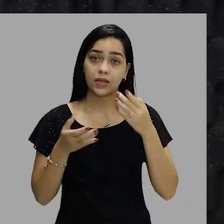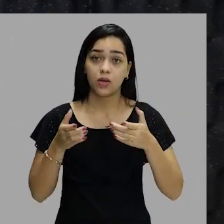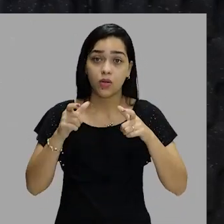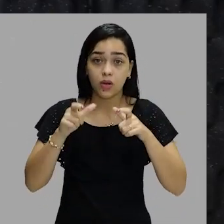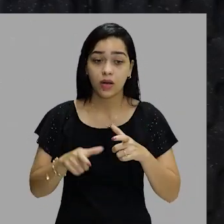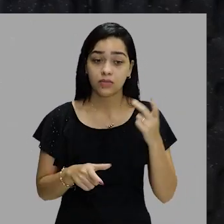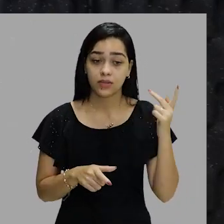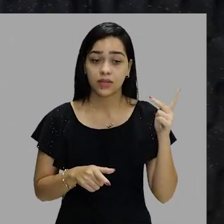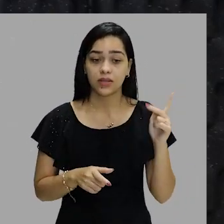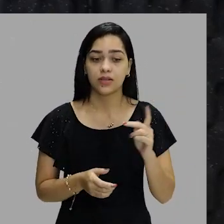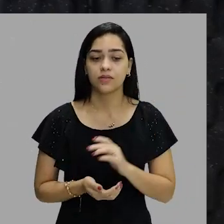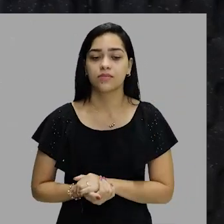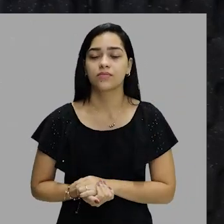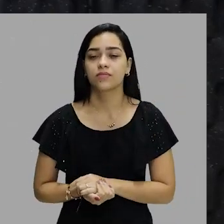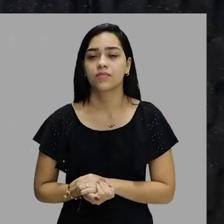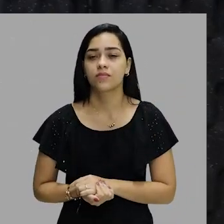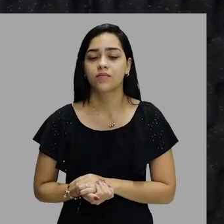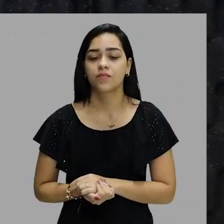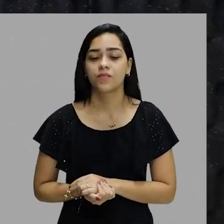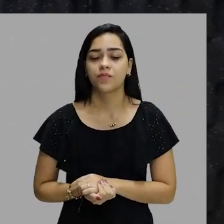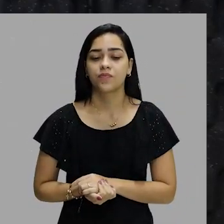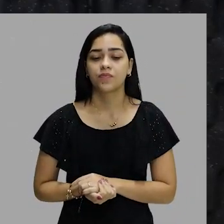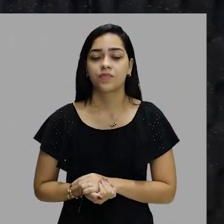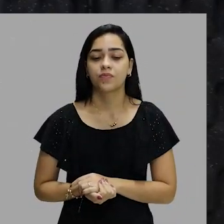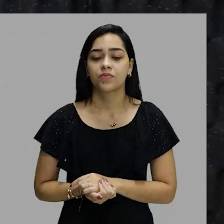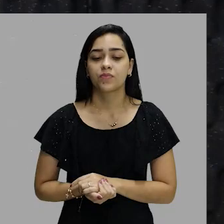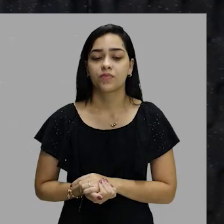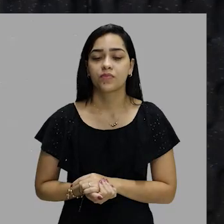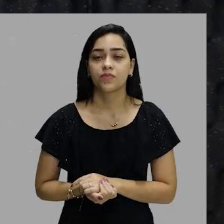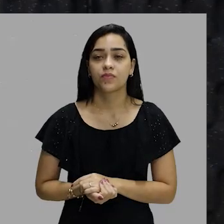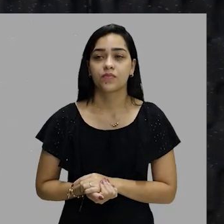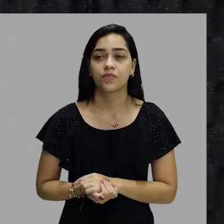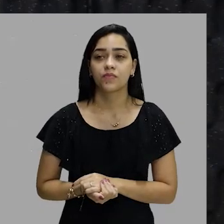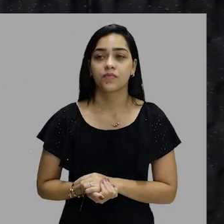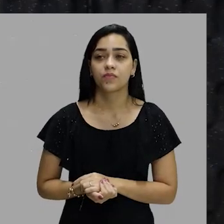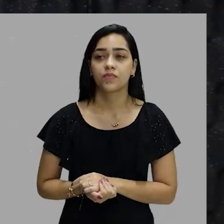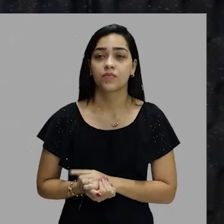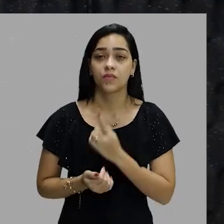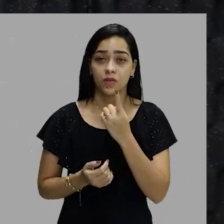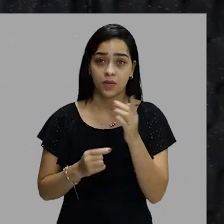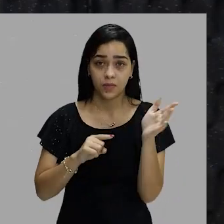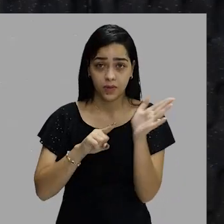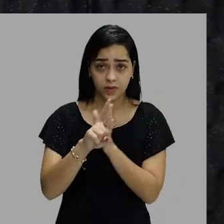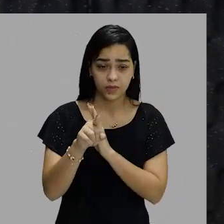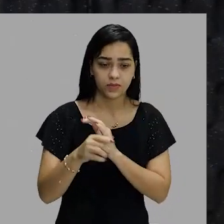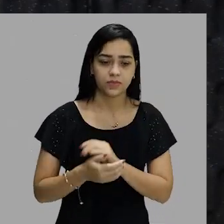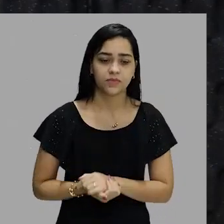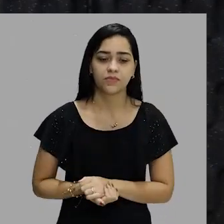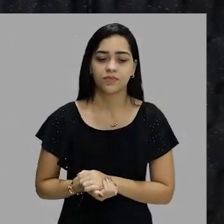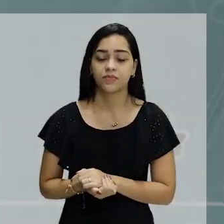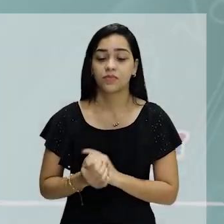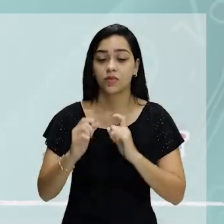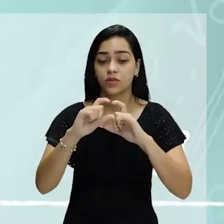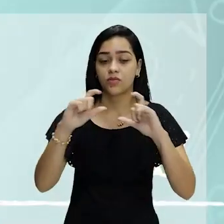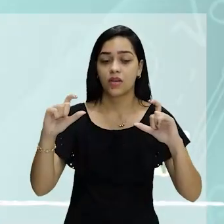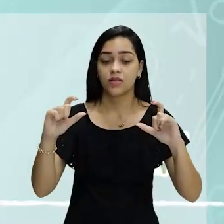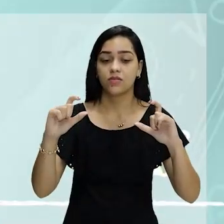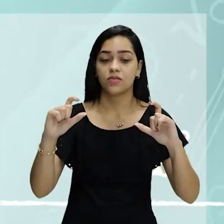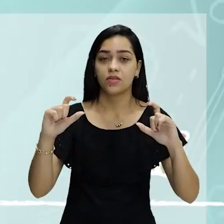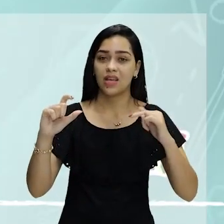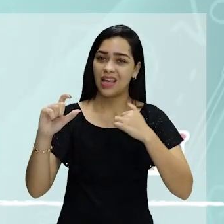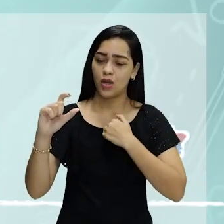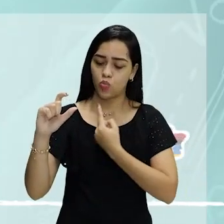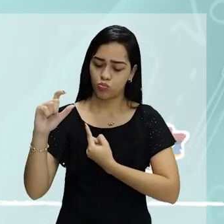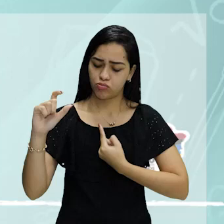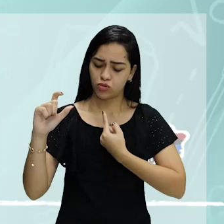dele, tá bom? Já coloquei isso aqui. Vamos para mais uma questão. Acompanha aí, ó. Nos